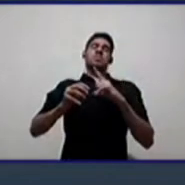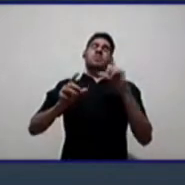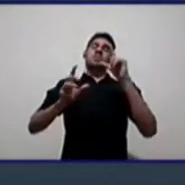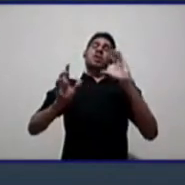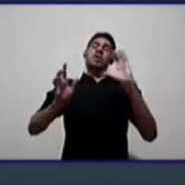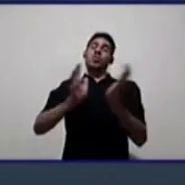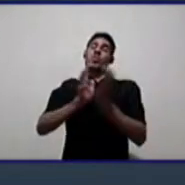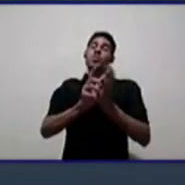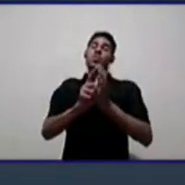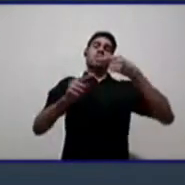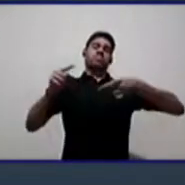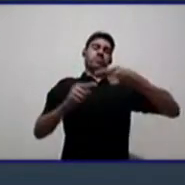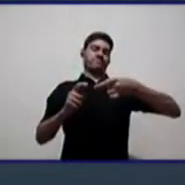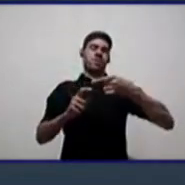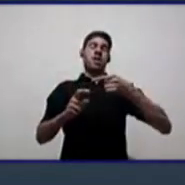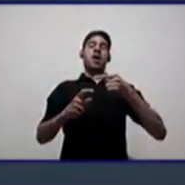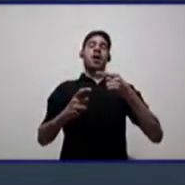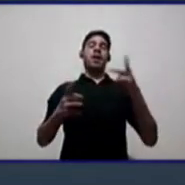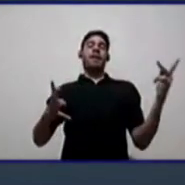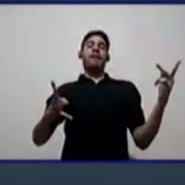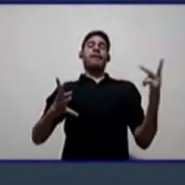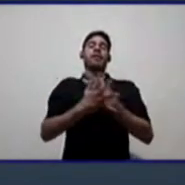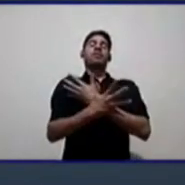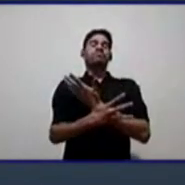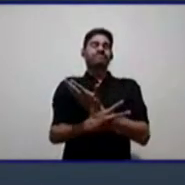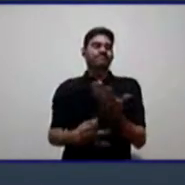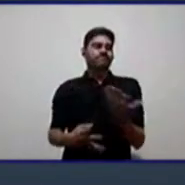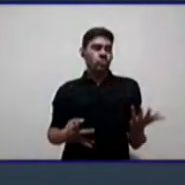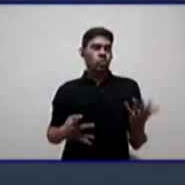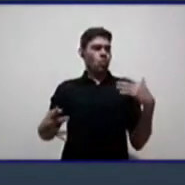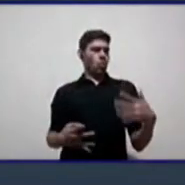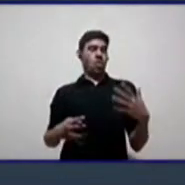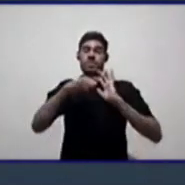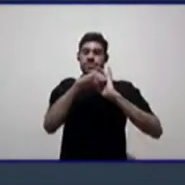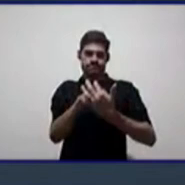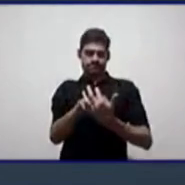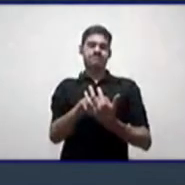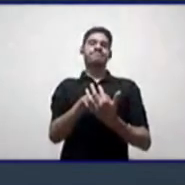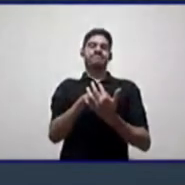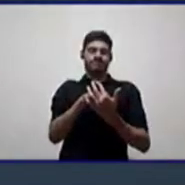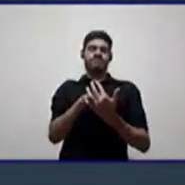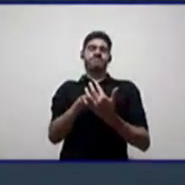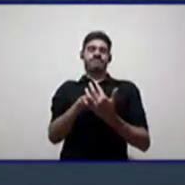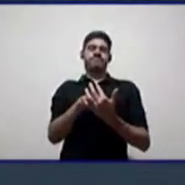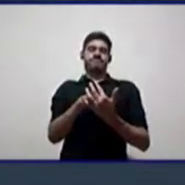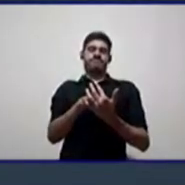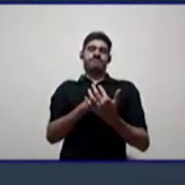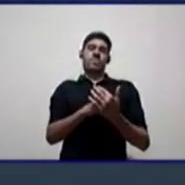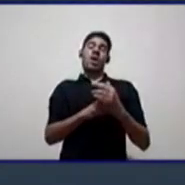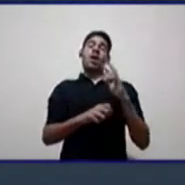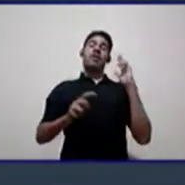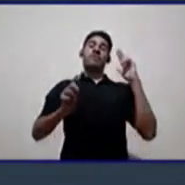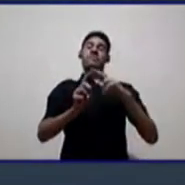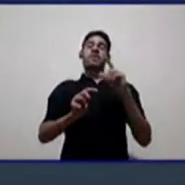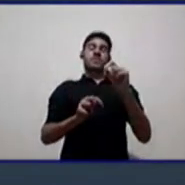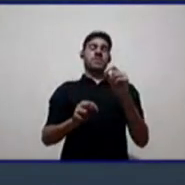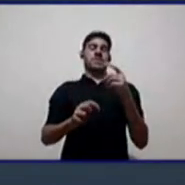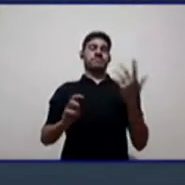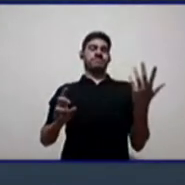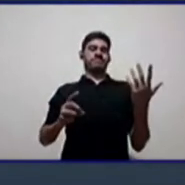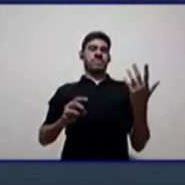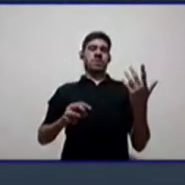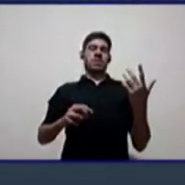questão. Ocorre que sobreveio o inesperado, a pandemia da Covid-19. Referida contingência,